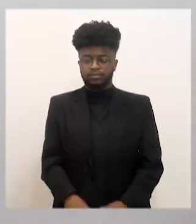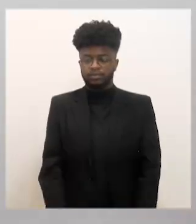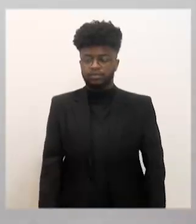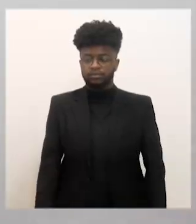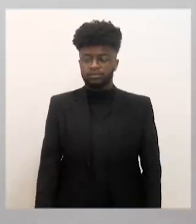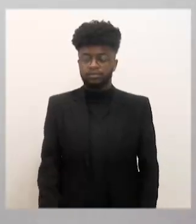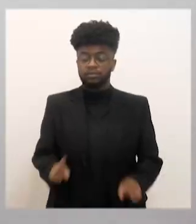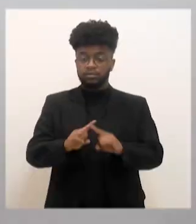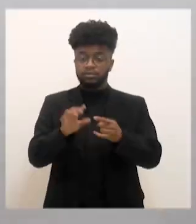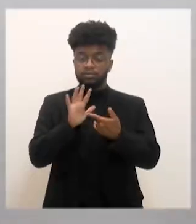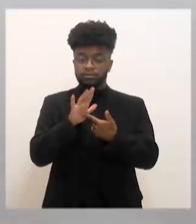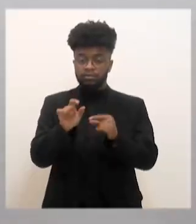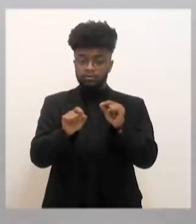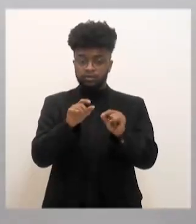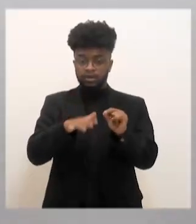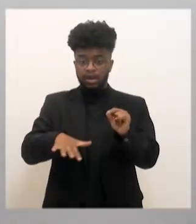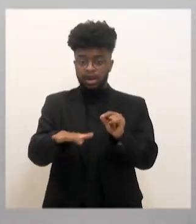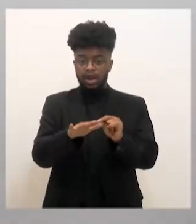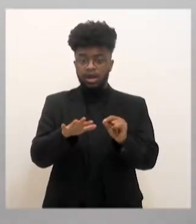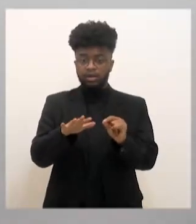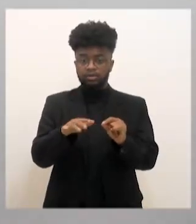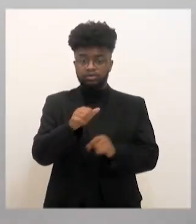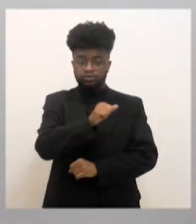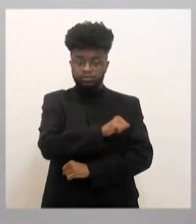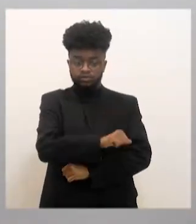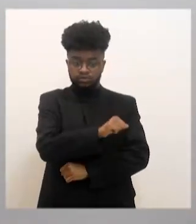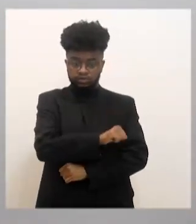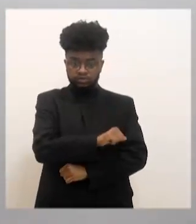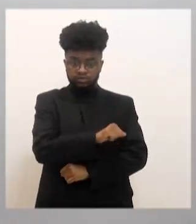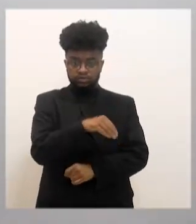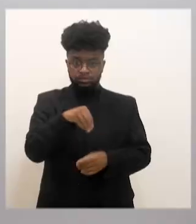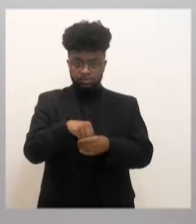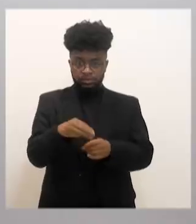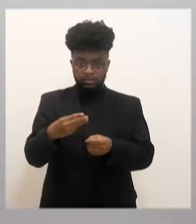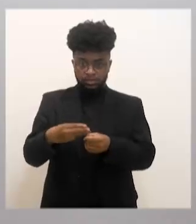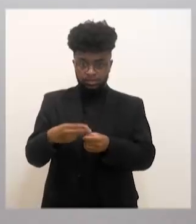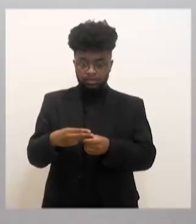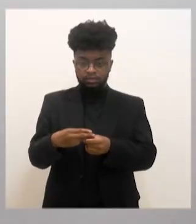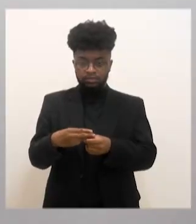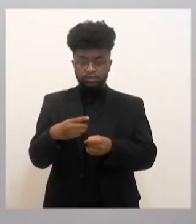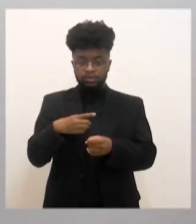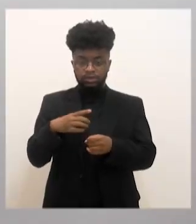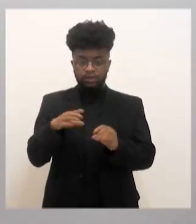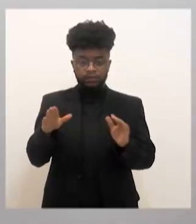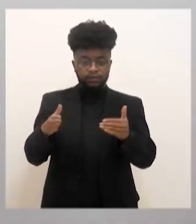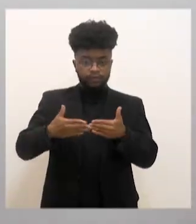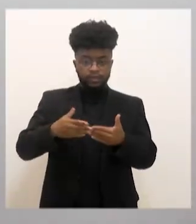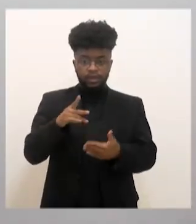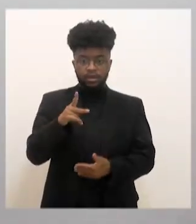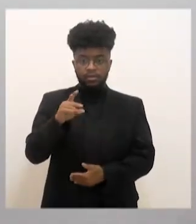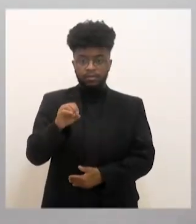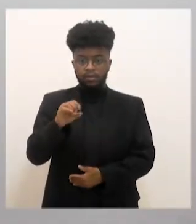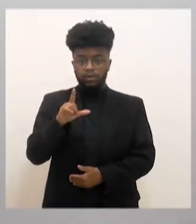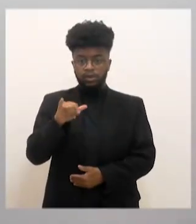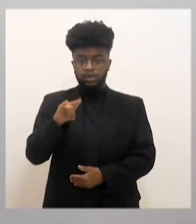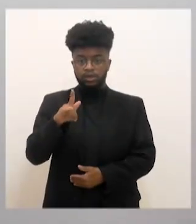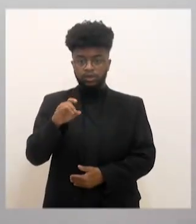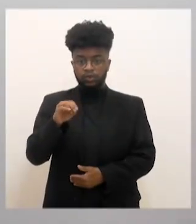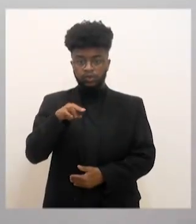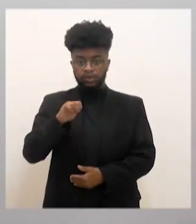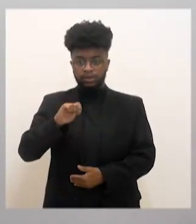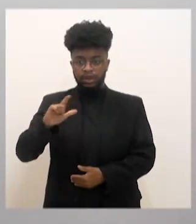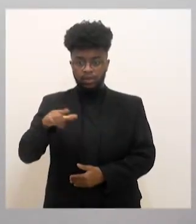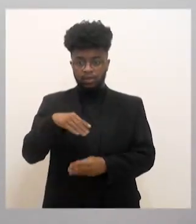Diz assim, a área situada no município de Rio de Janeiro, delimitada pela poligonal mista